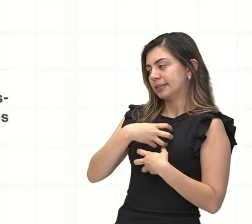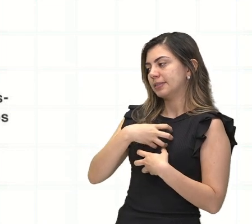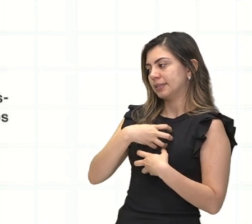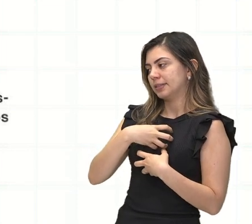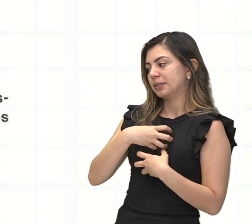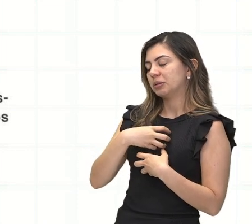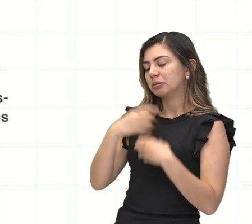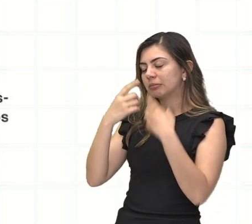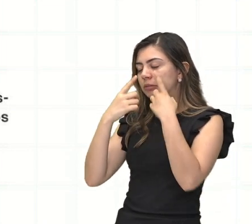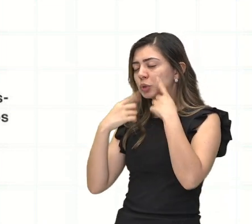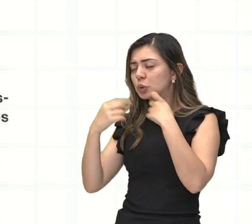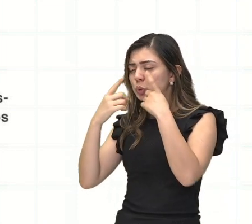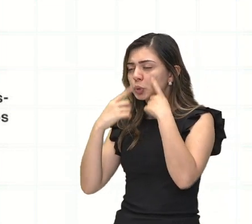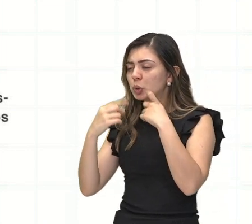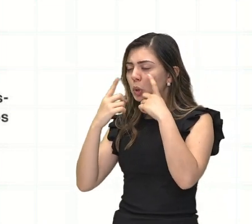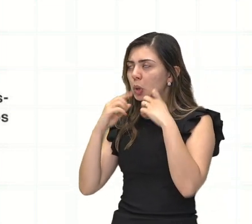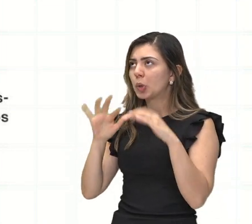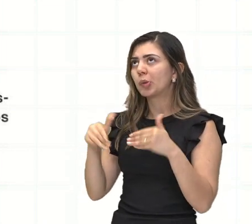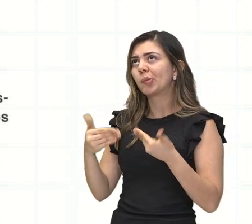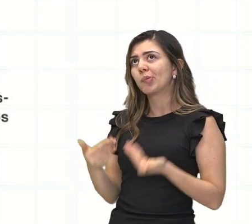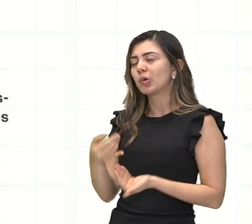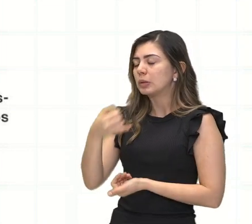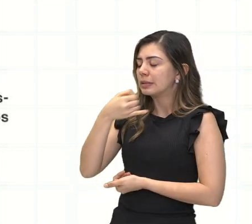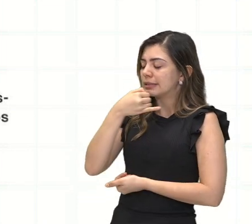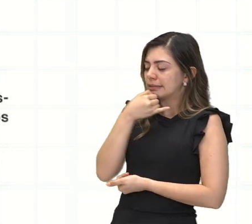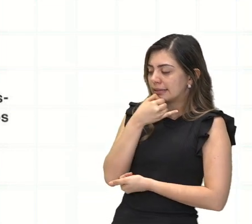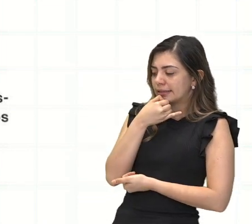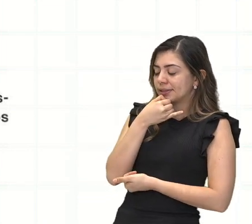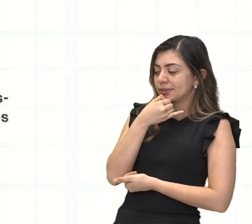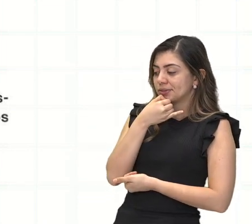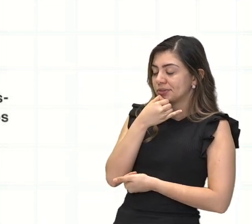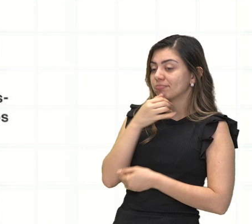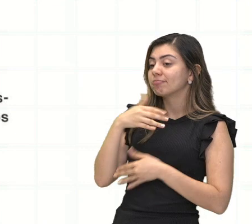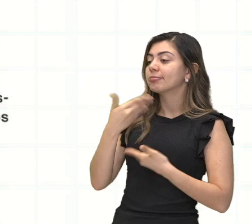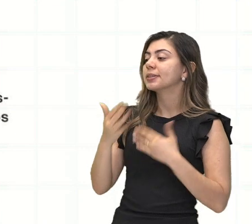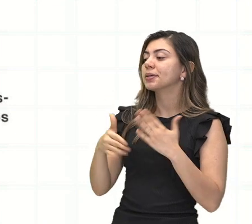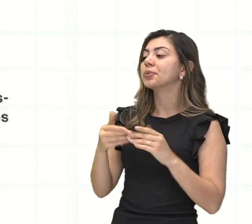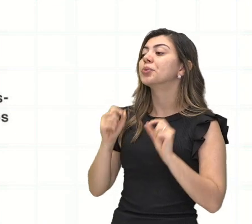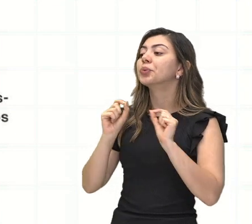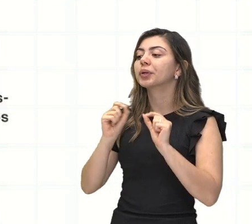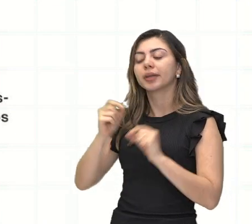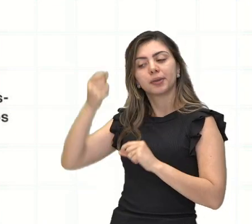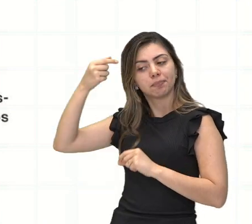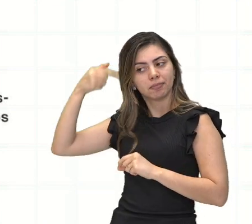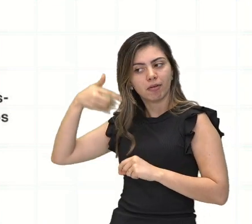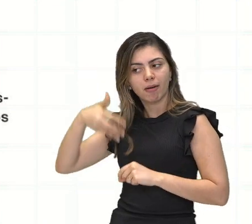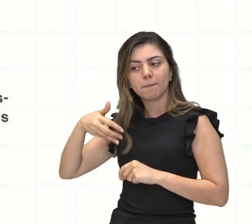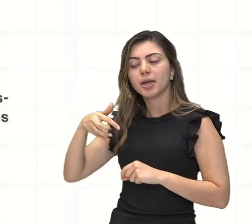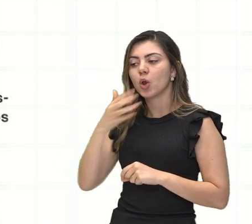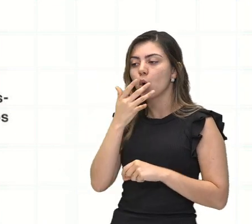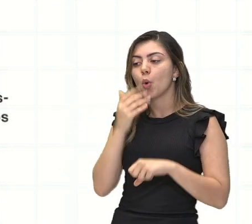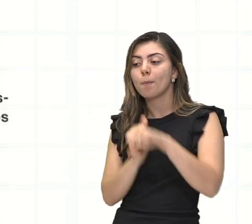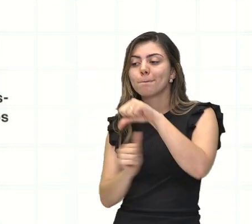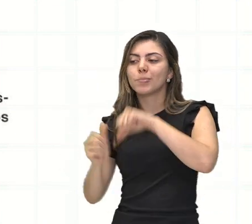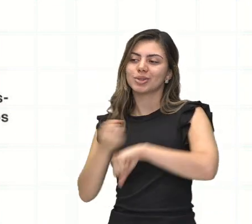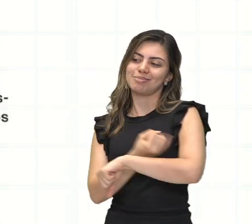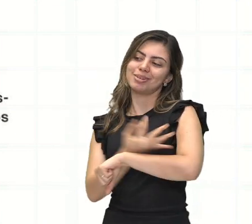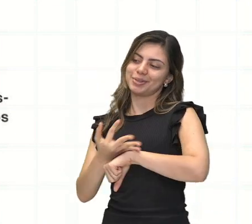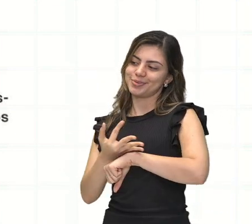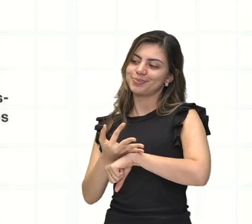faz chorar ou ficar triste, um de meus cabelos fica